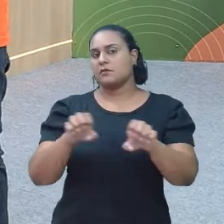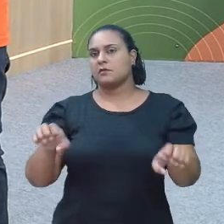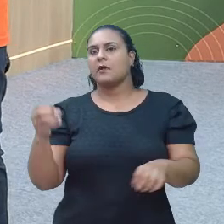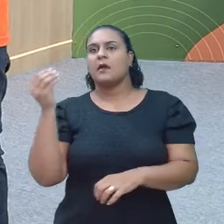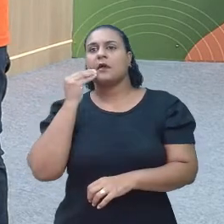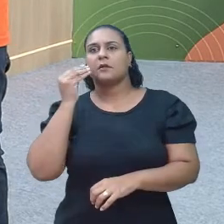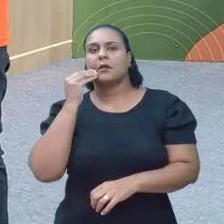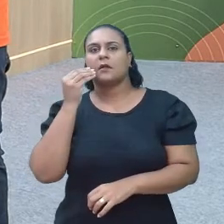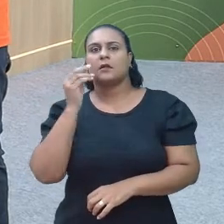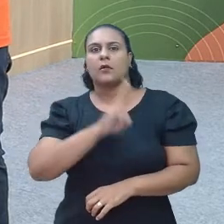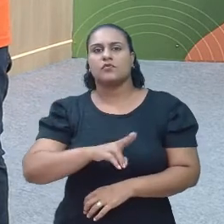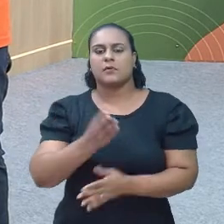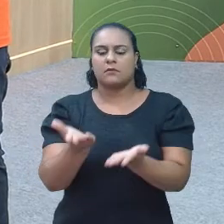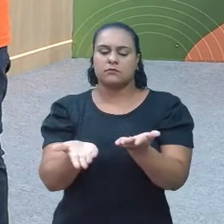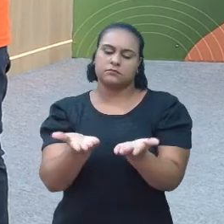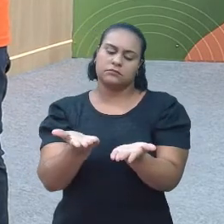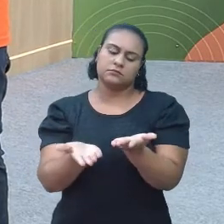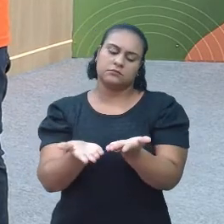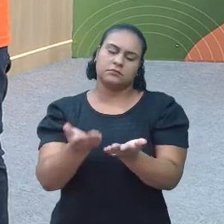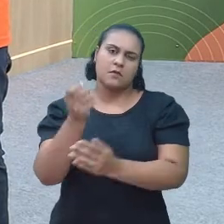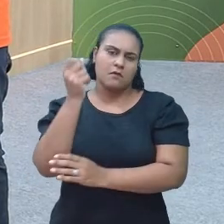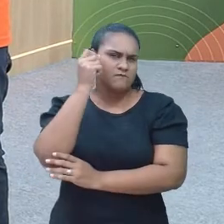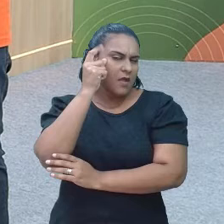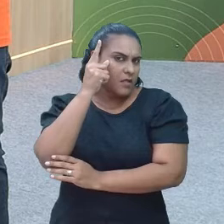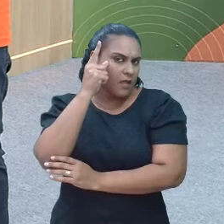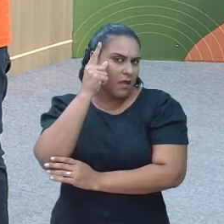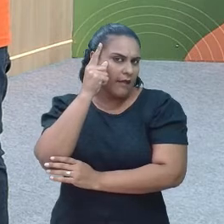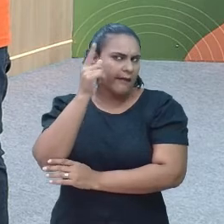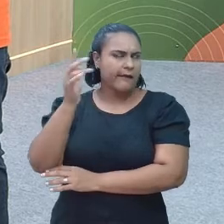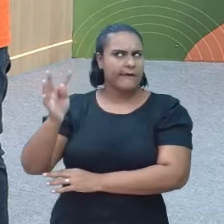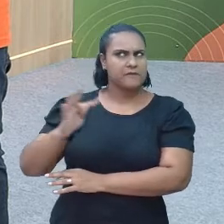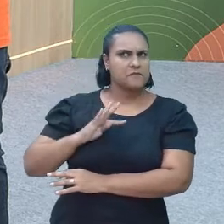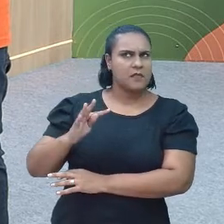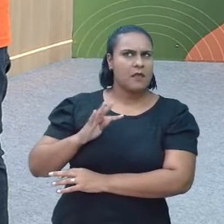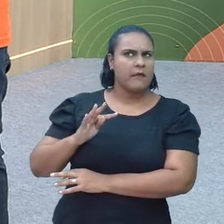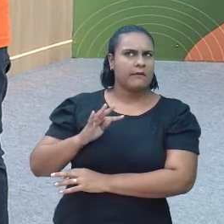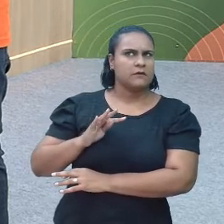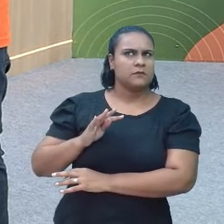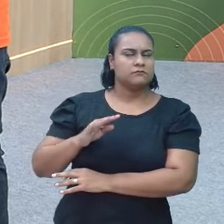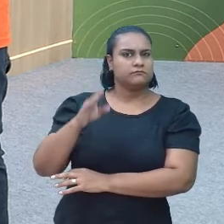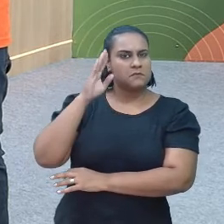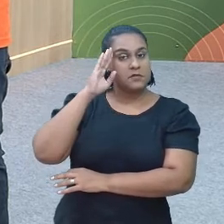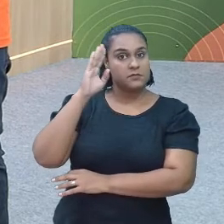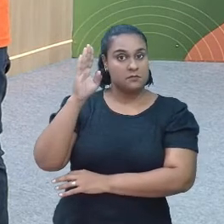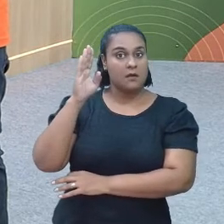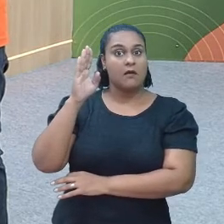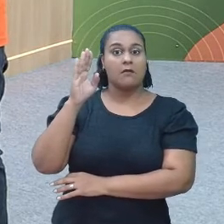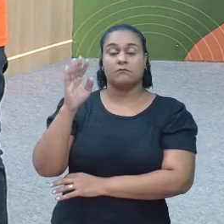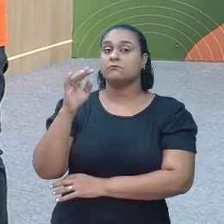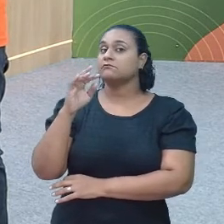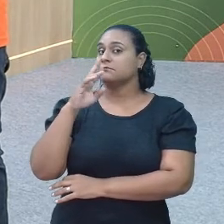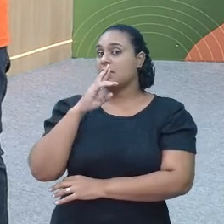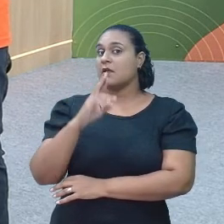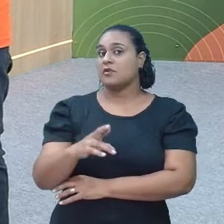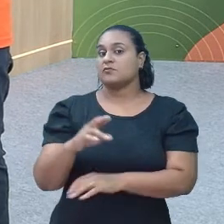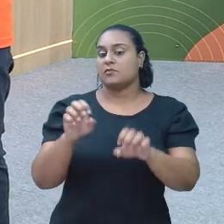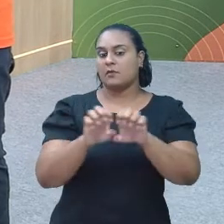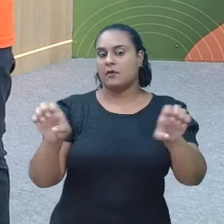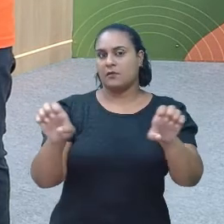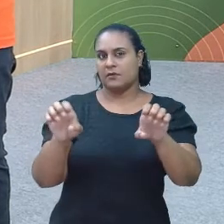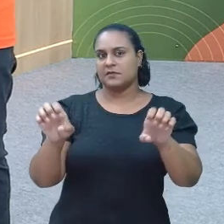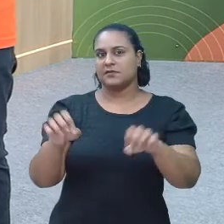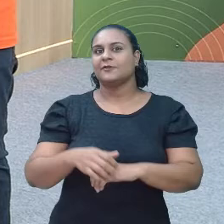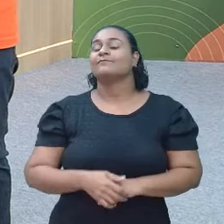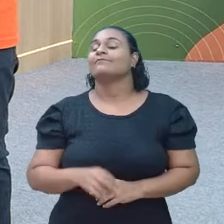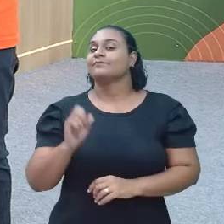usar o equilíbrio como a ideia ou a técnica ou raciocínio que eu utilizo para resolver uma